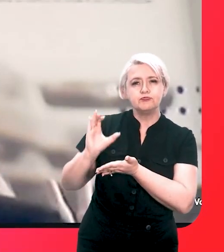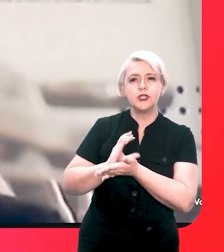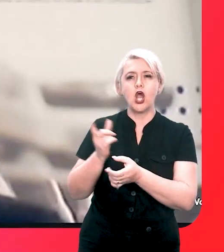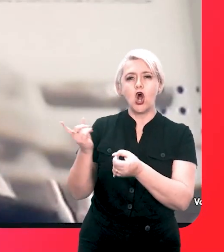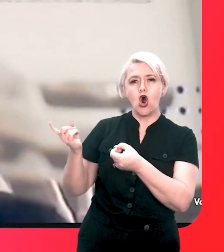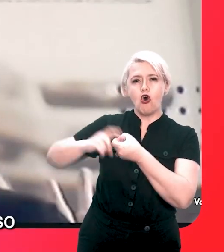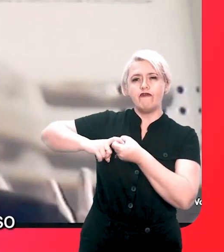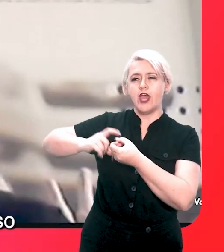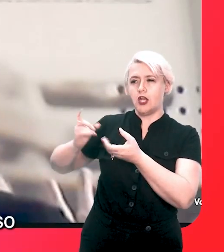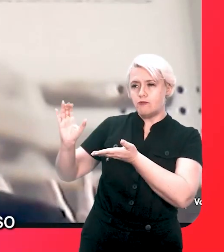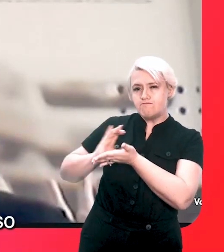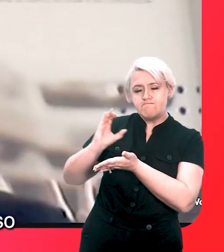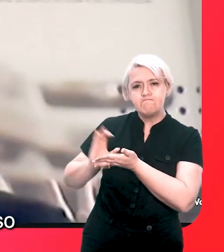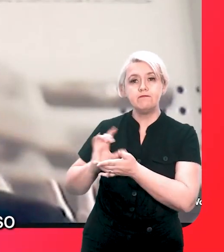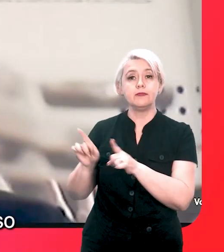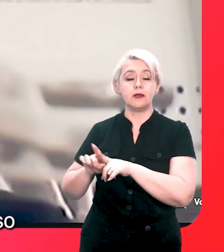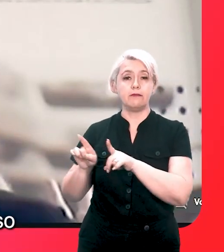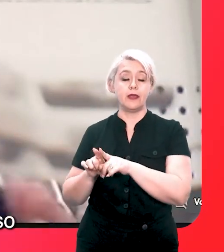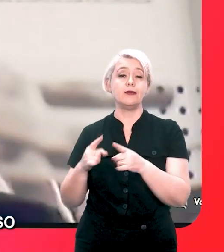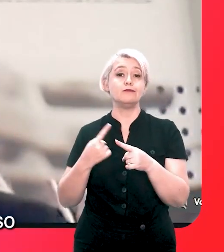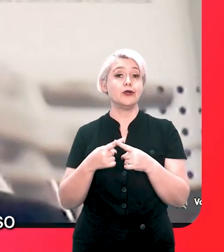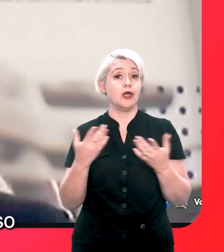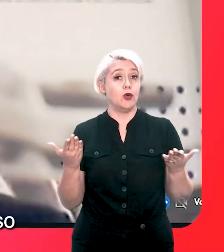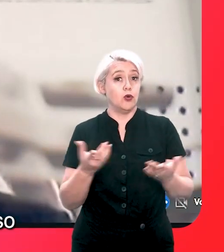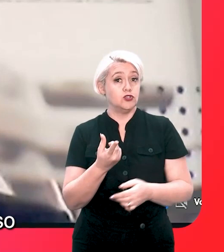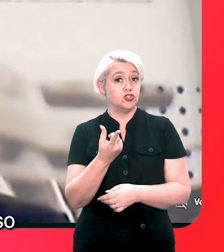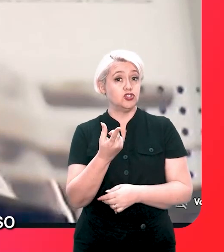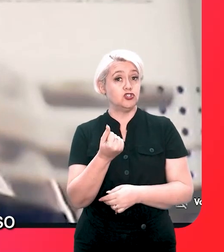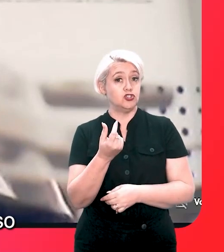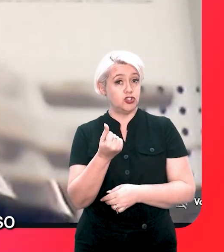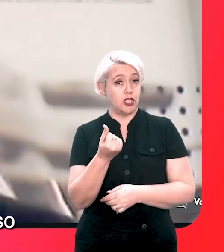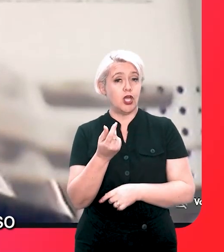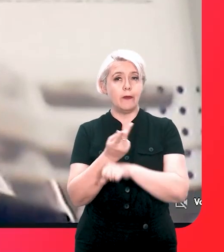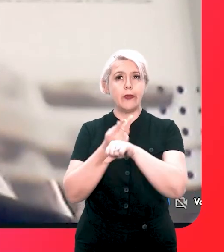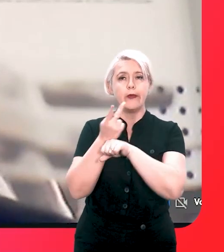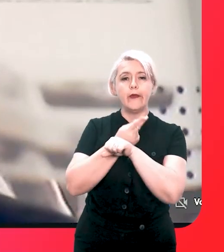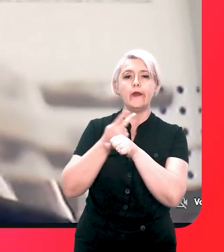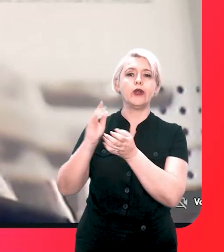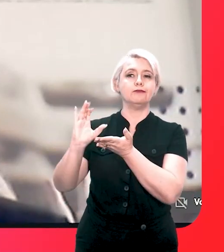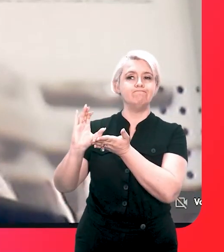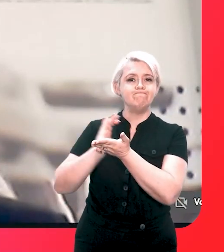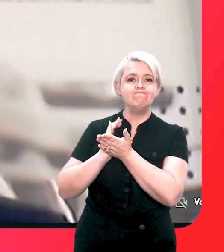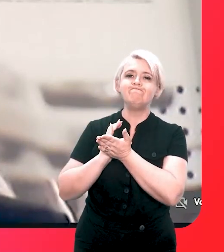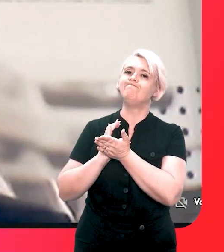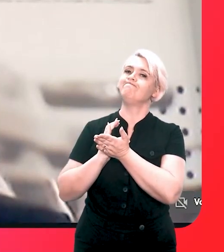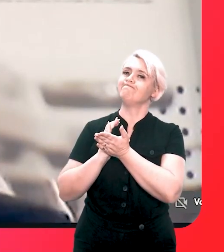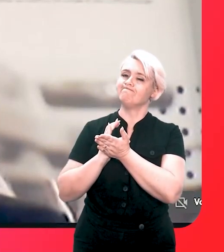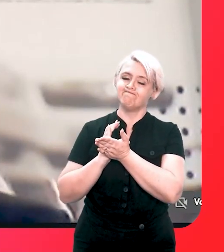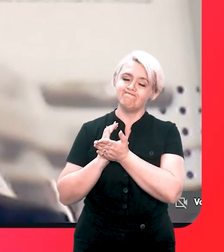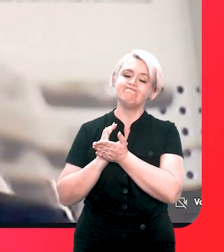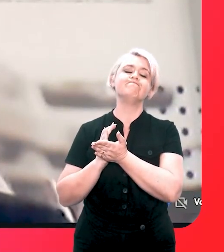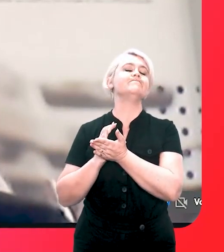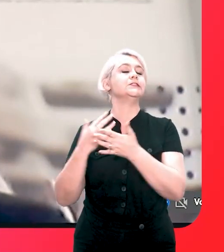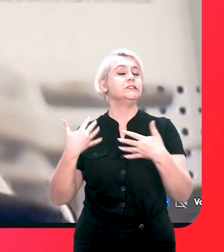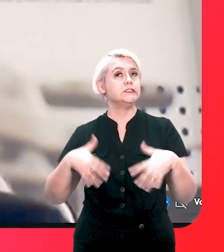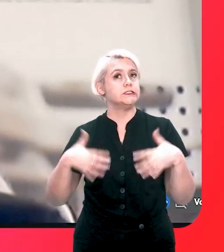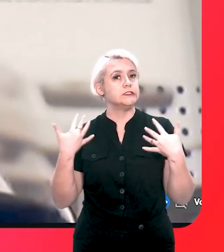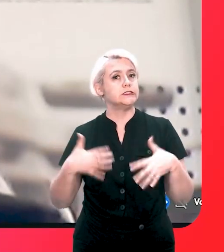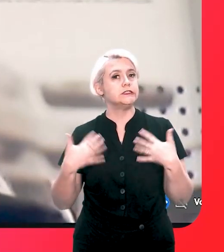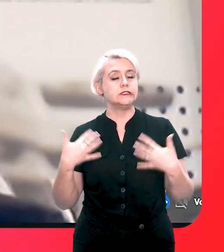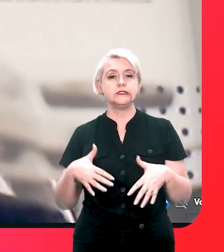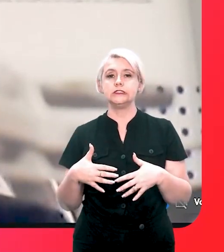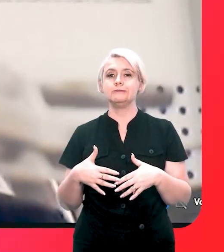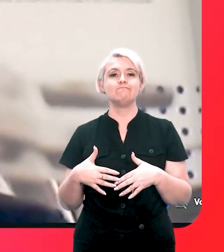vão te pedir, porque hoje, dinheiro que se busca, recurso que se busca, ele, via de